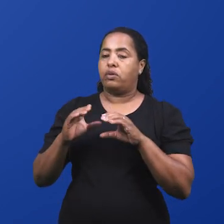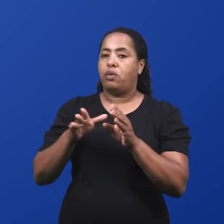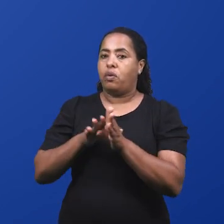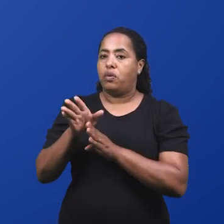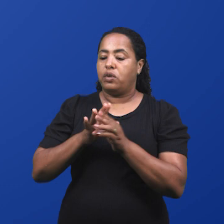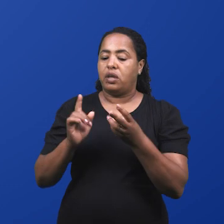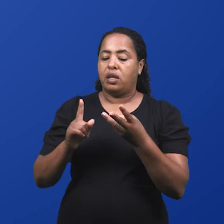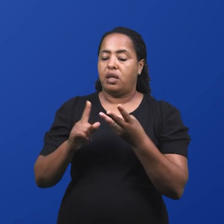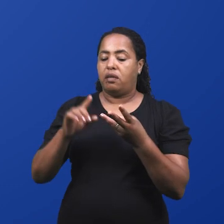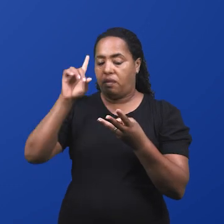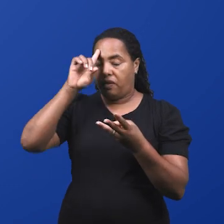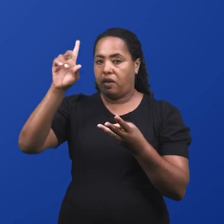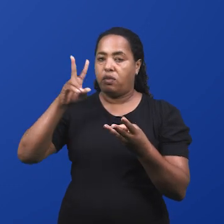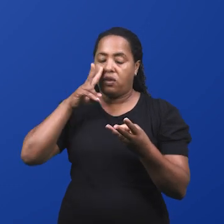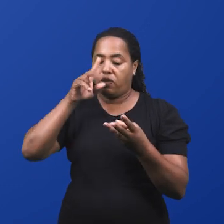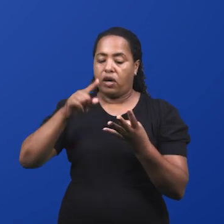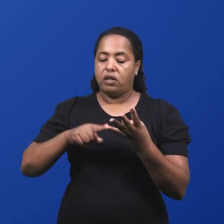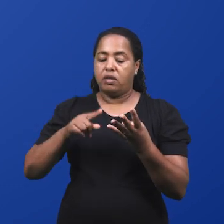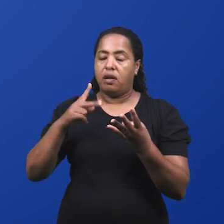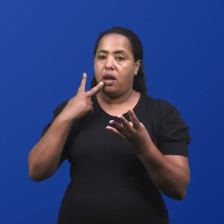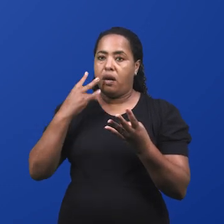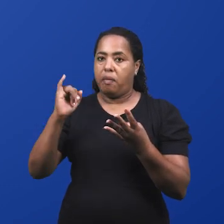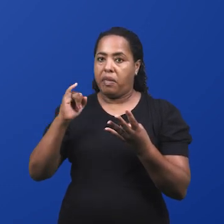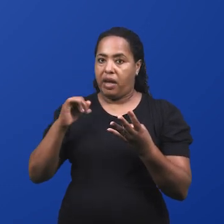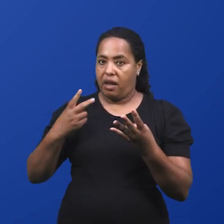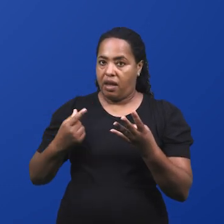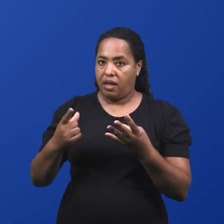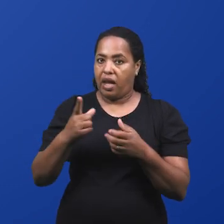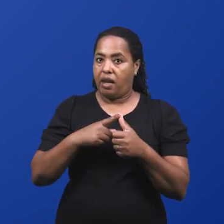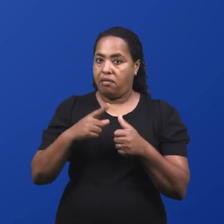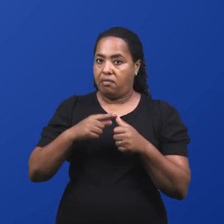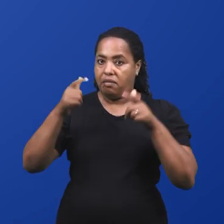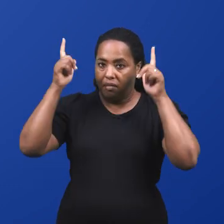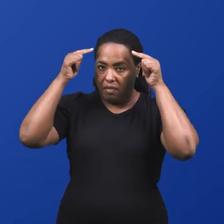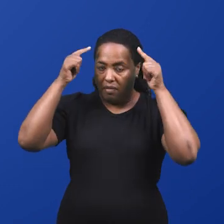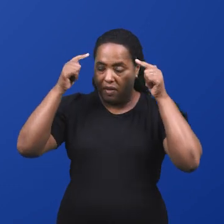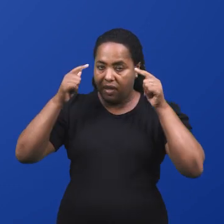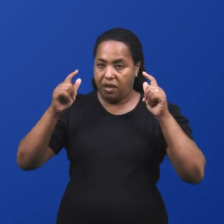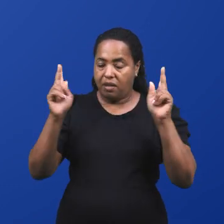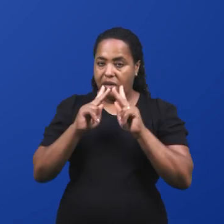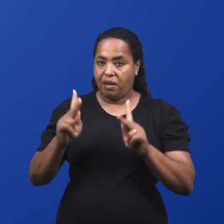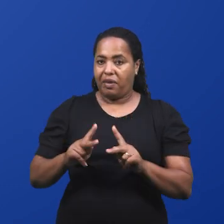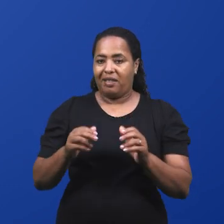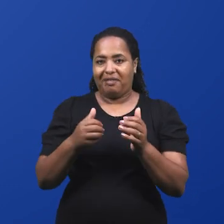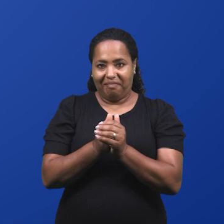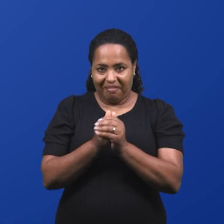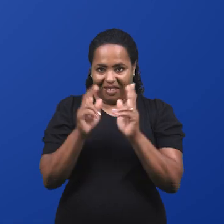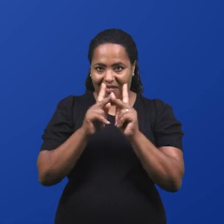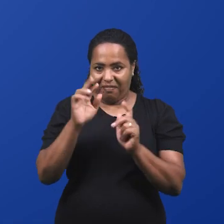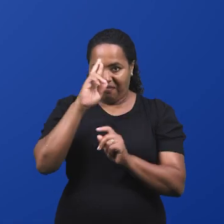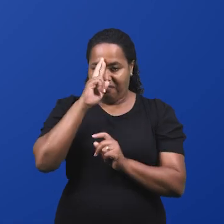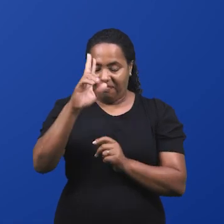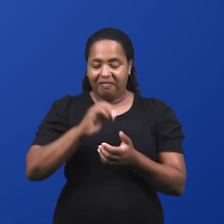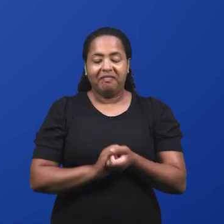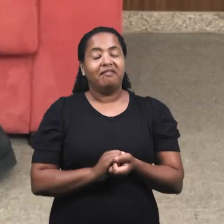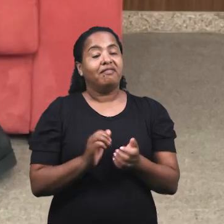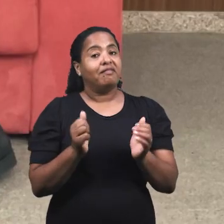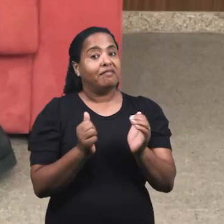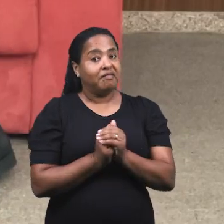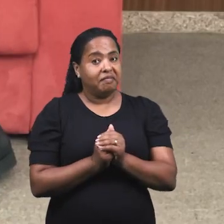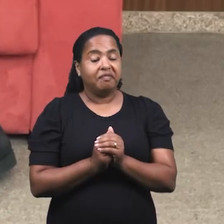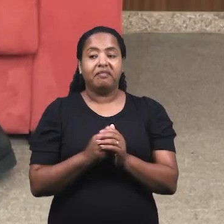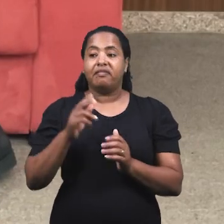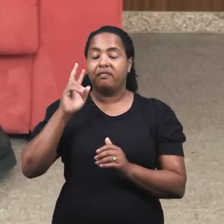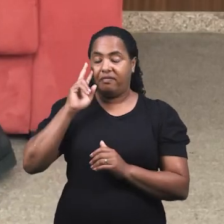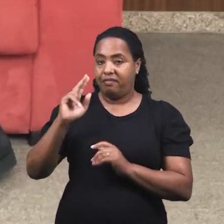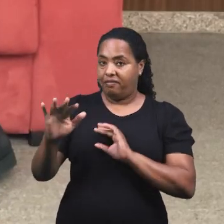Maravilhoso, Conselheiro, Deus Forte, Pai Eterno, Príncipe da Paz. Amém, e a paz do Senhor Jesus. Amém,